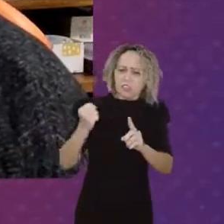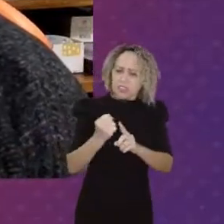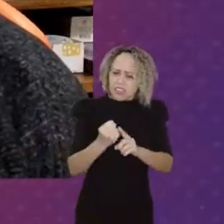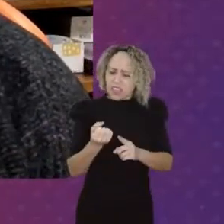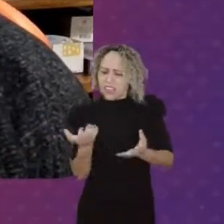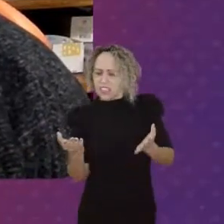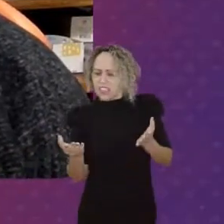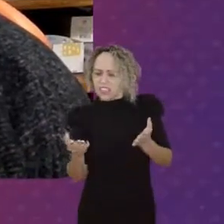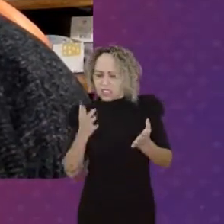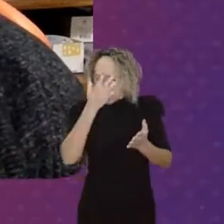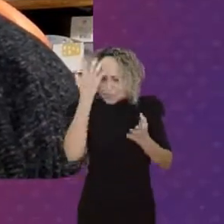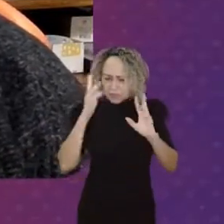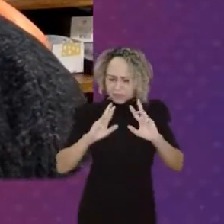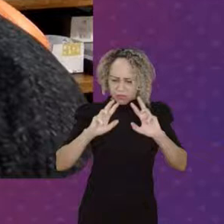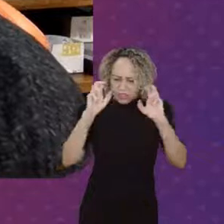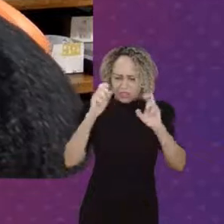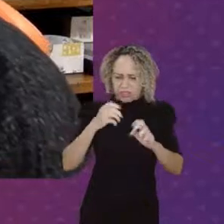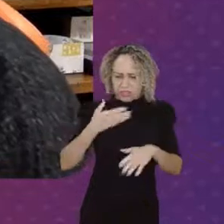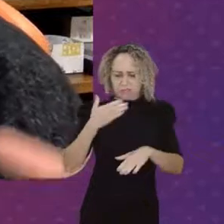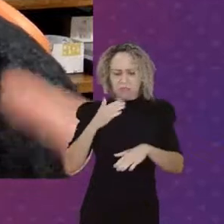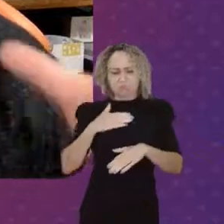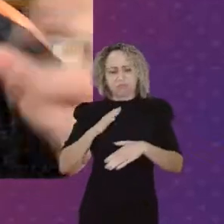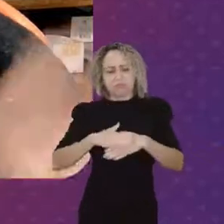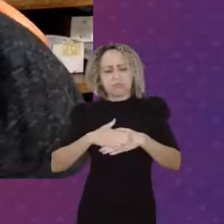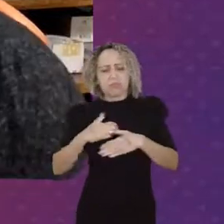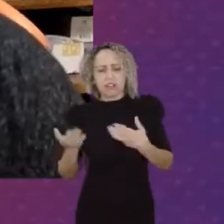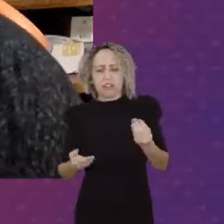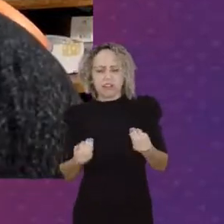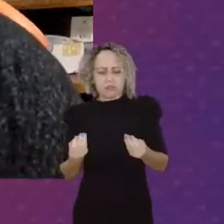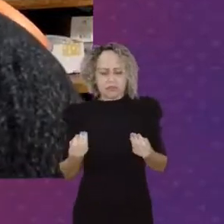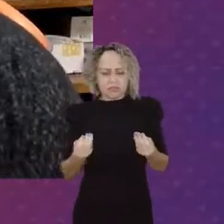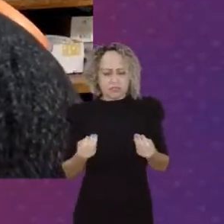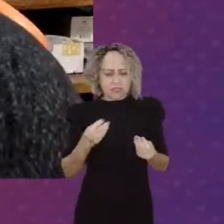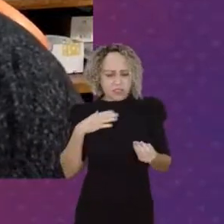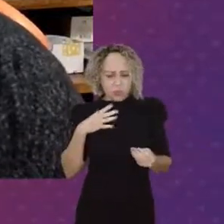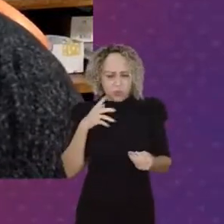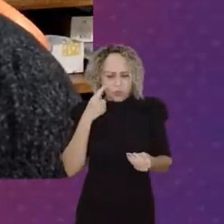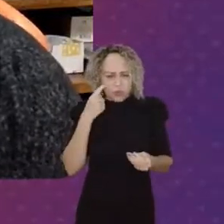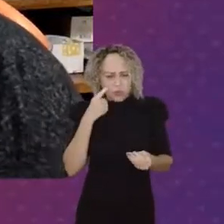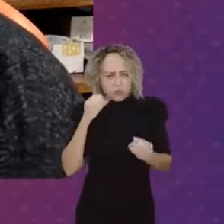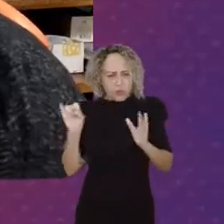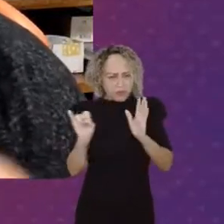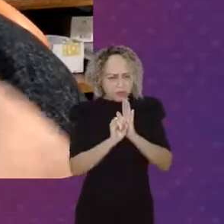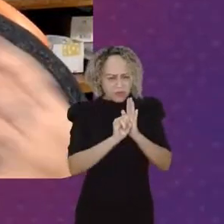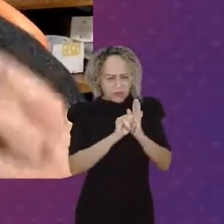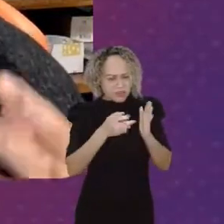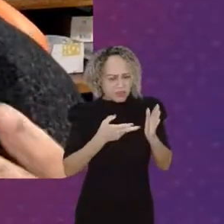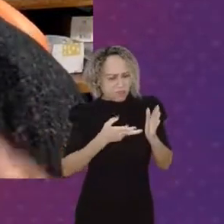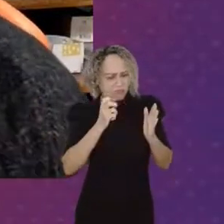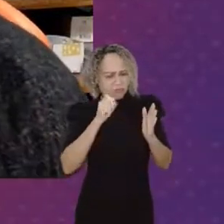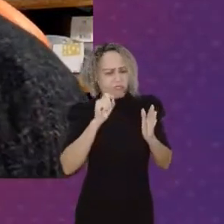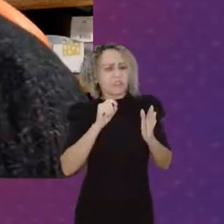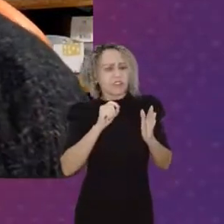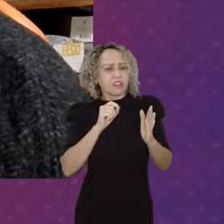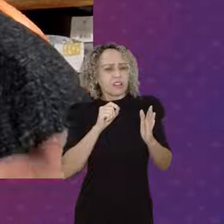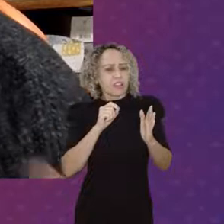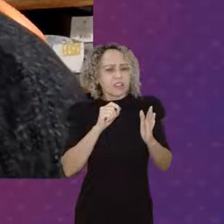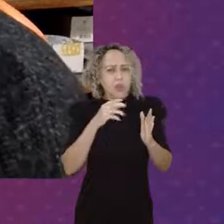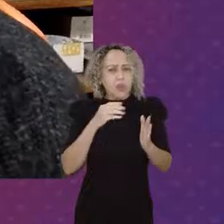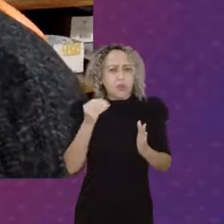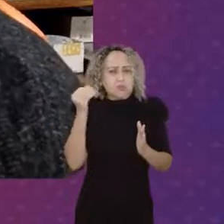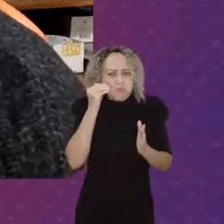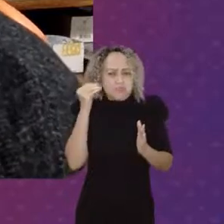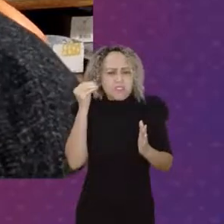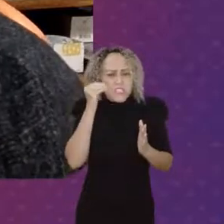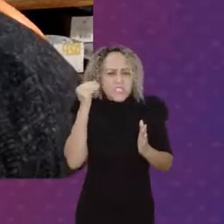é. Sem eu me identificar e sem eu me apropriar dessa identidade, eu tentava apagá-la a todo custo, como